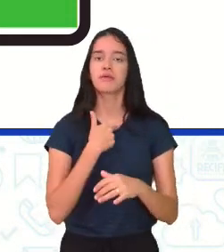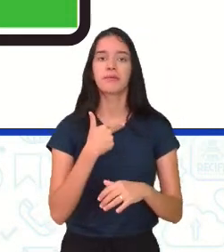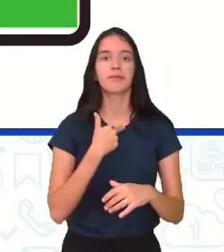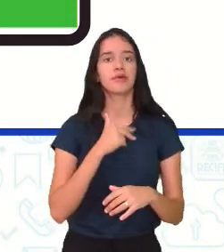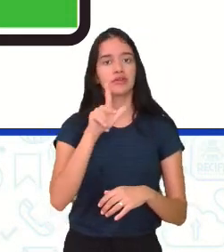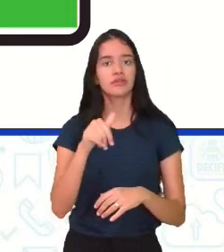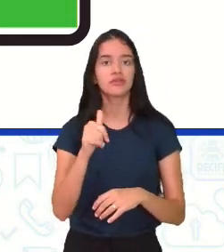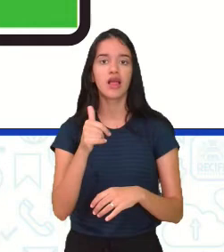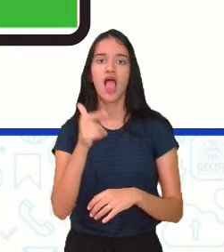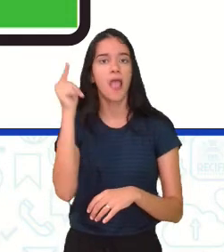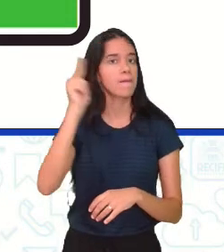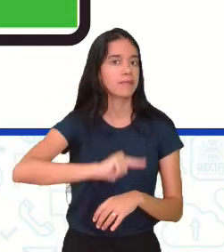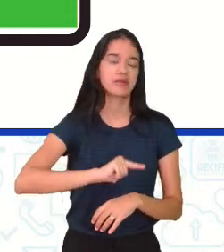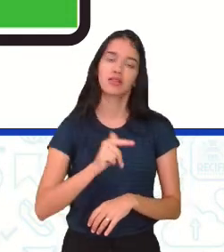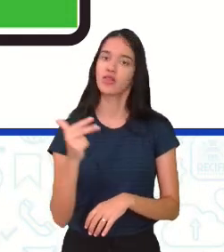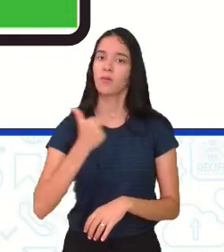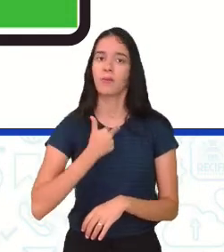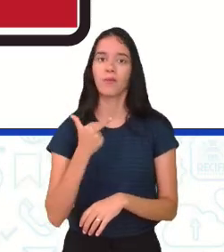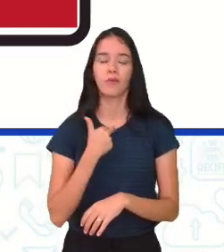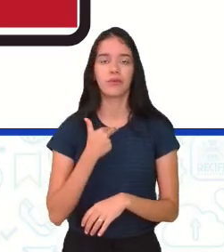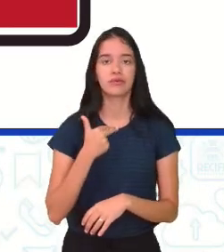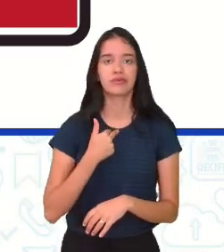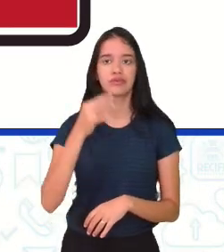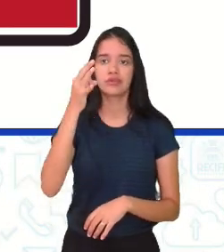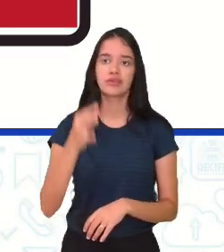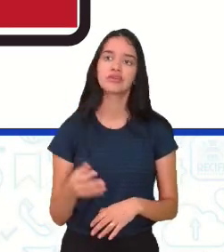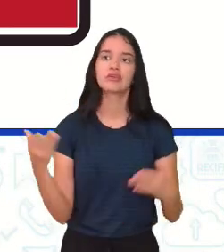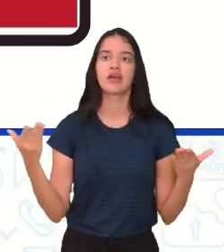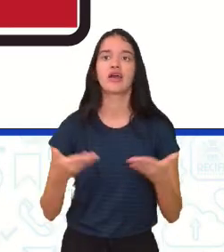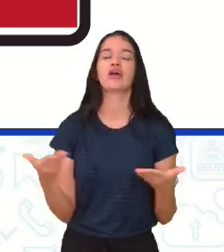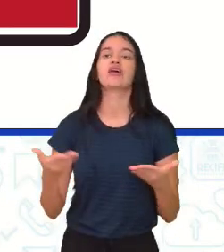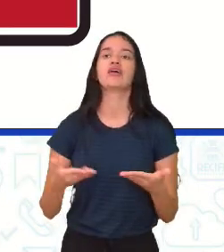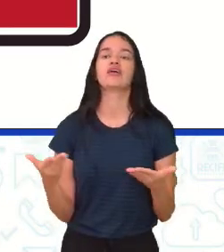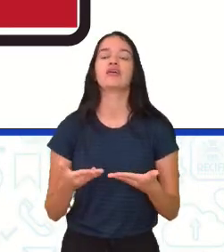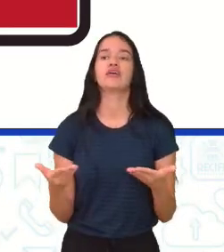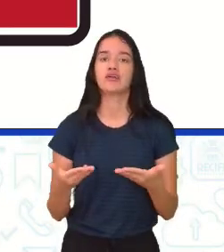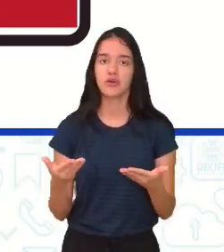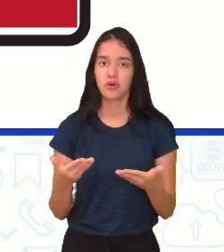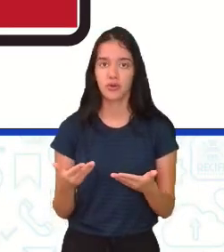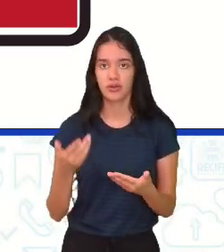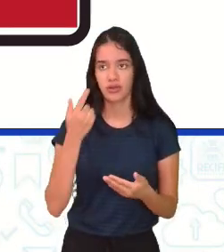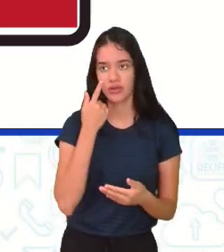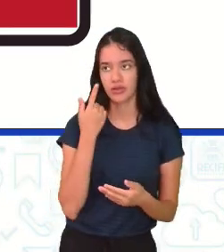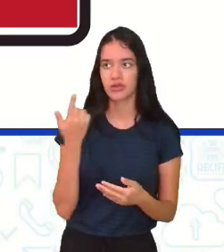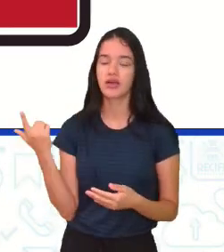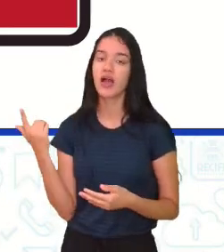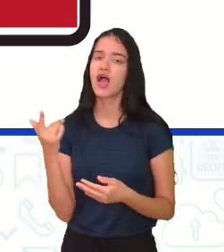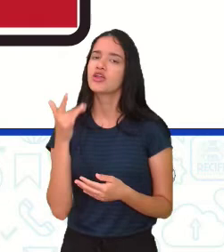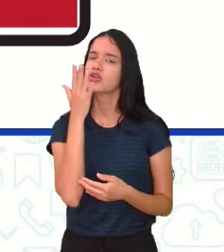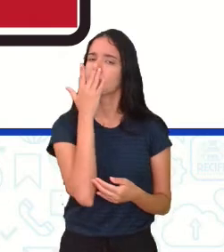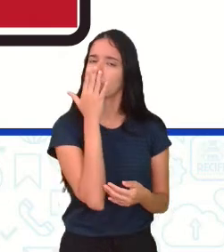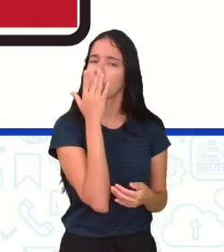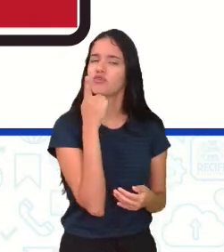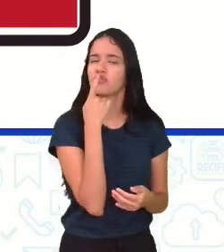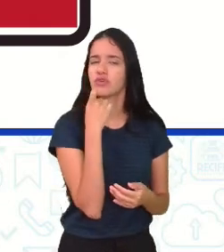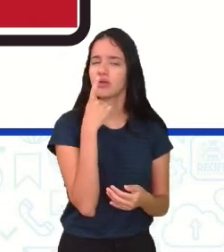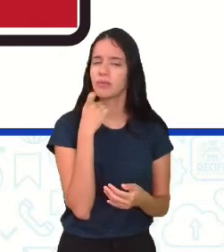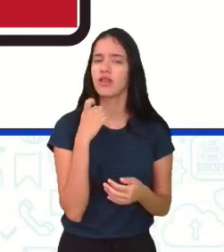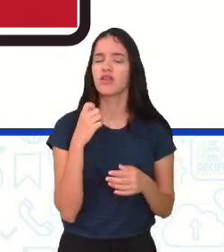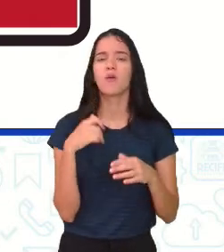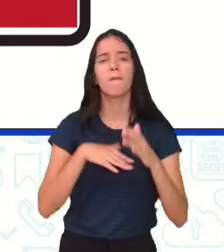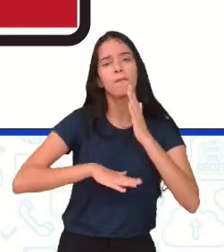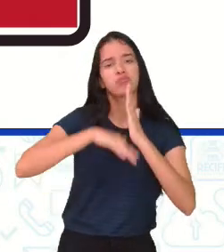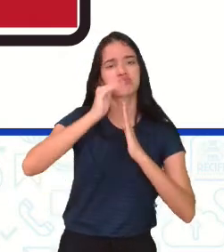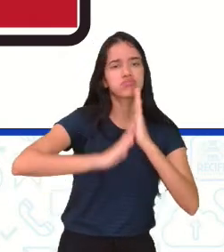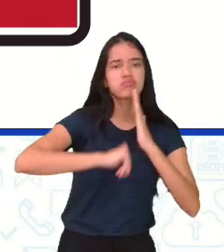se repetir, certo? Próxima cor para o polígono aí, eu tenho o vermelho e posso